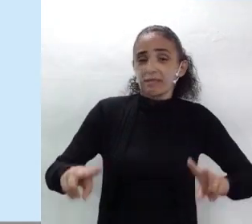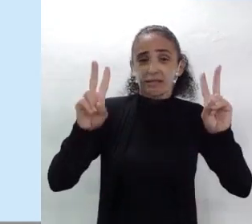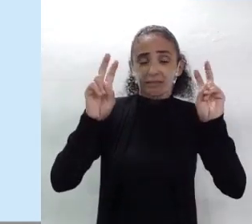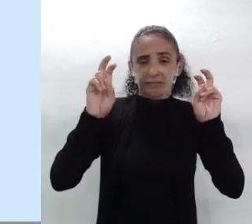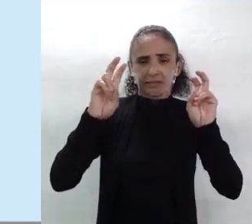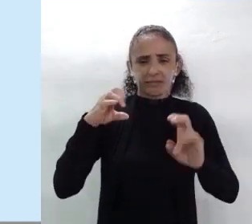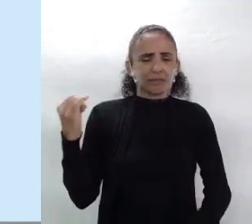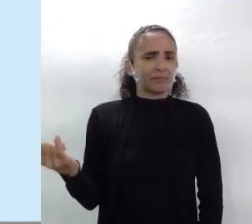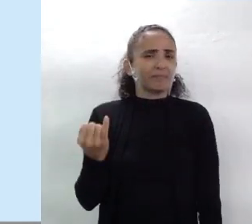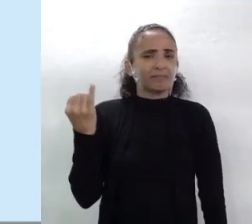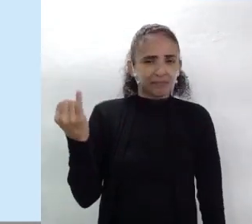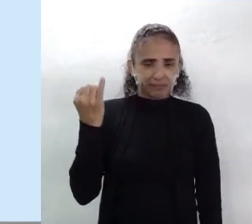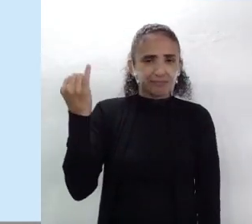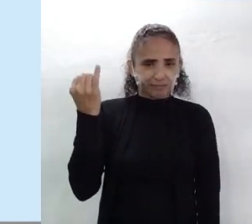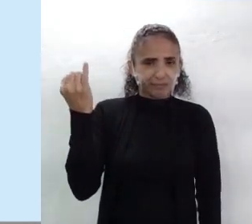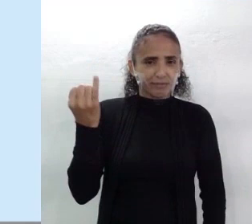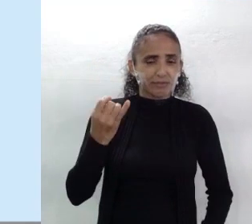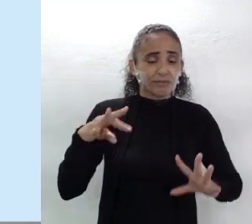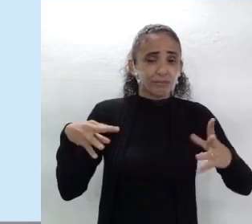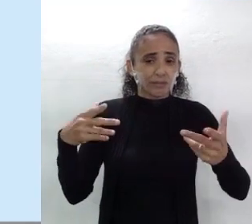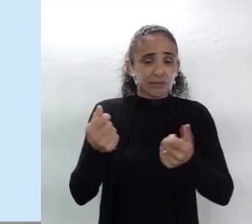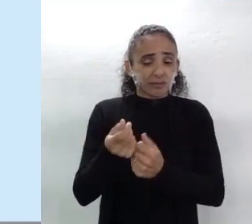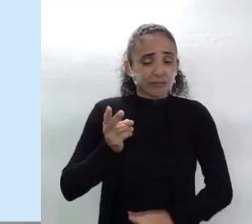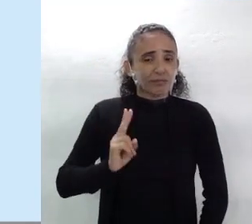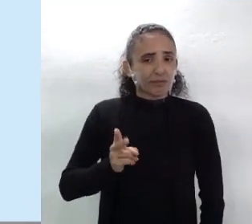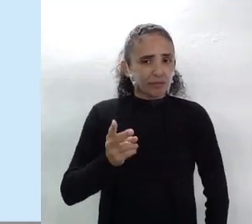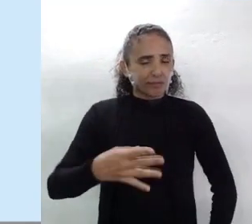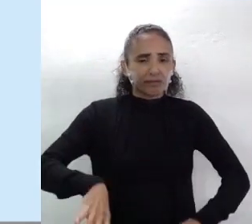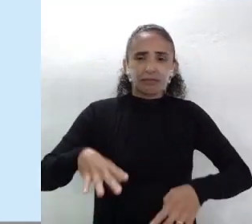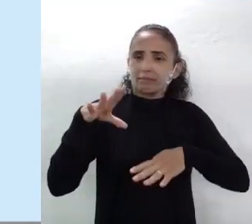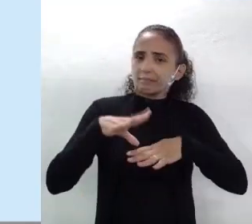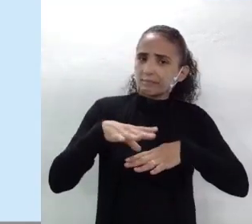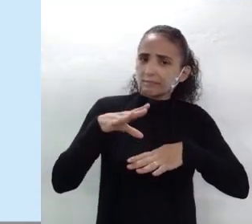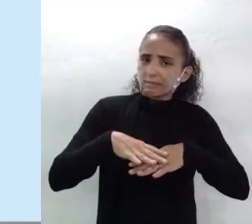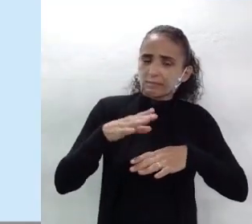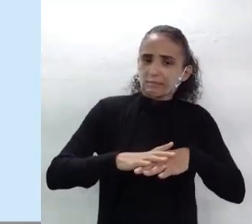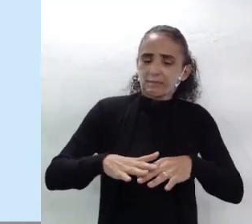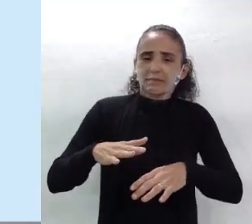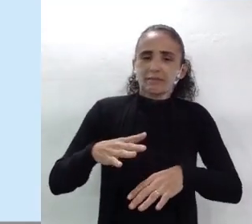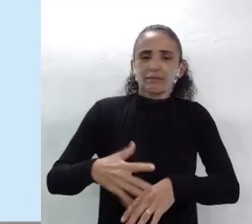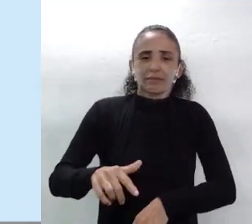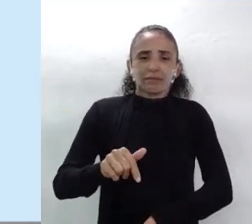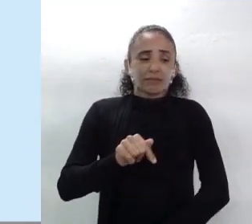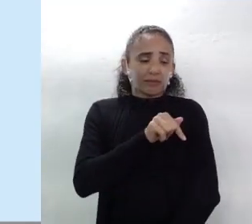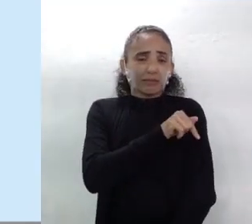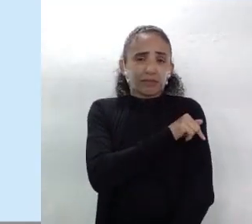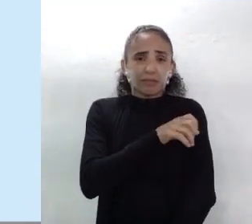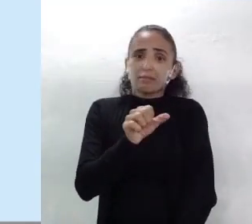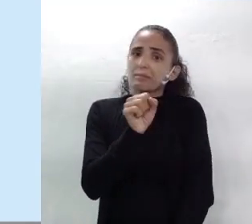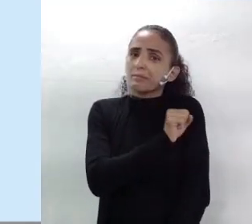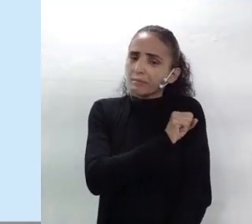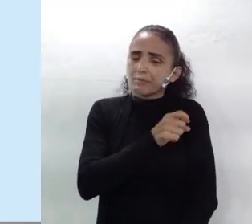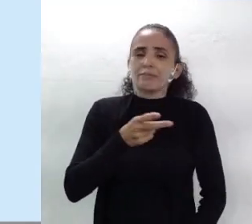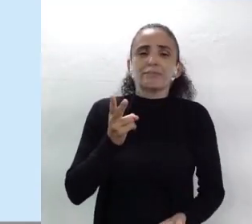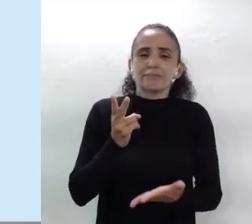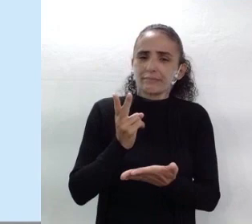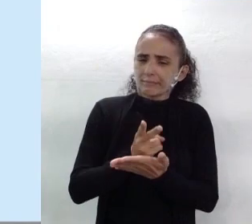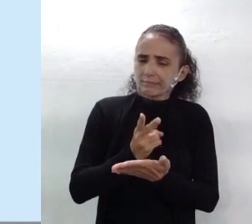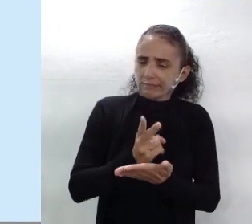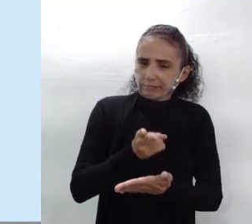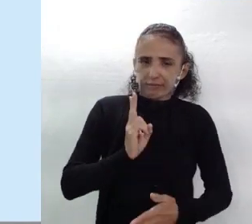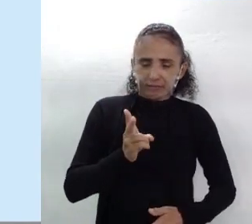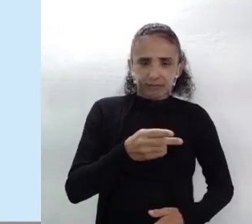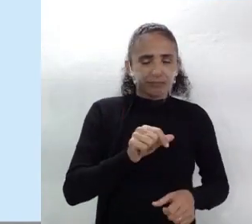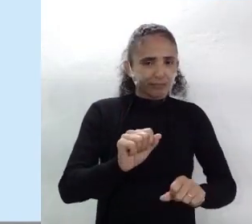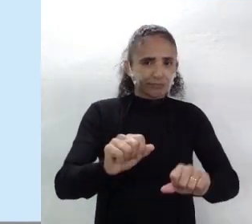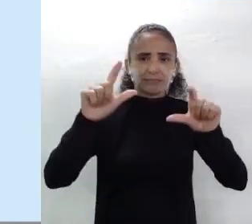é bastante importante para a continuidade da matemática nas séries posteriores. Beleza? Se liga aí